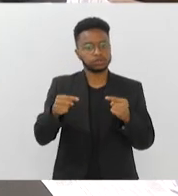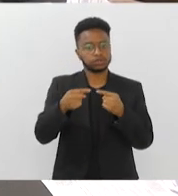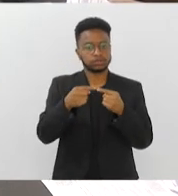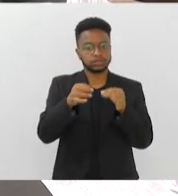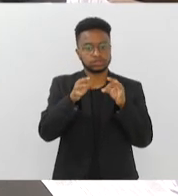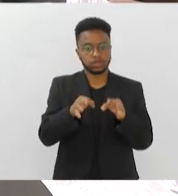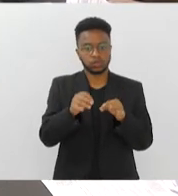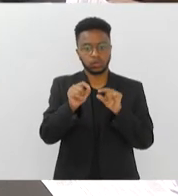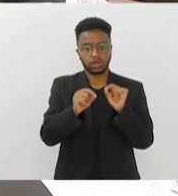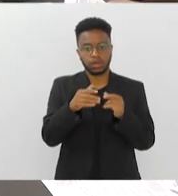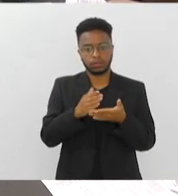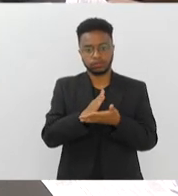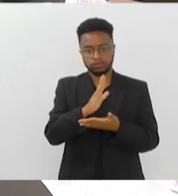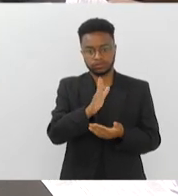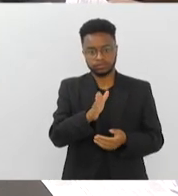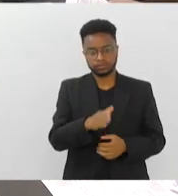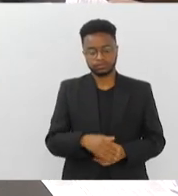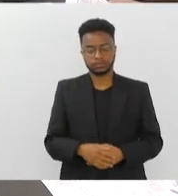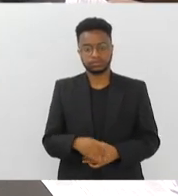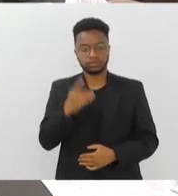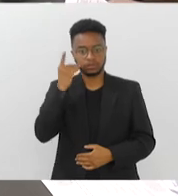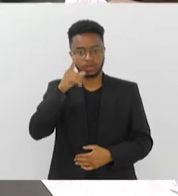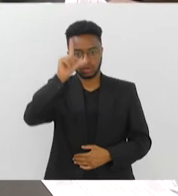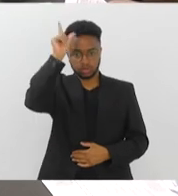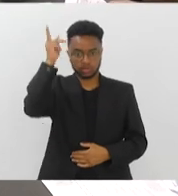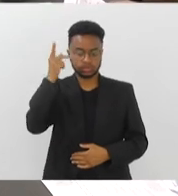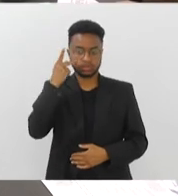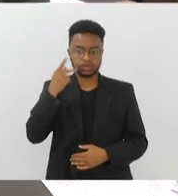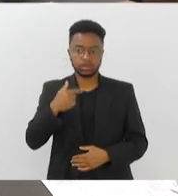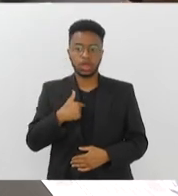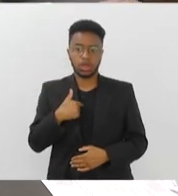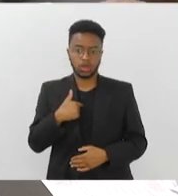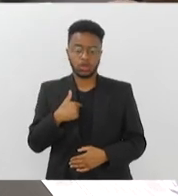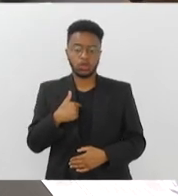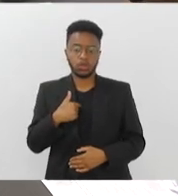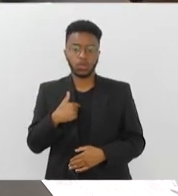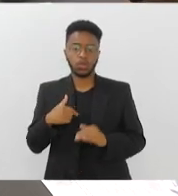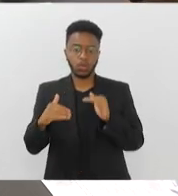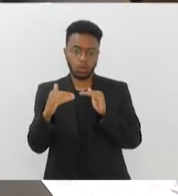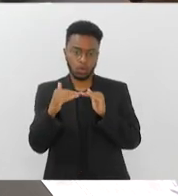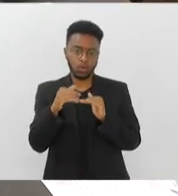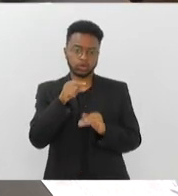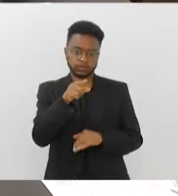aprovando. Deputado Luiz Paulo, em discussão. Na mesma linha de Vossa Excelência,